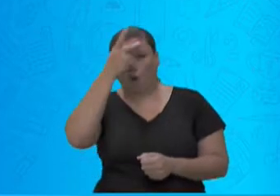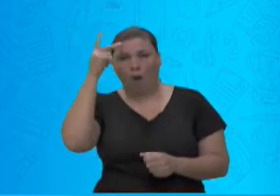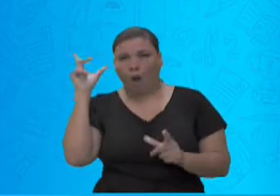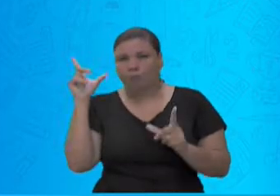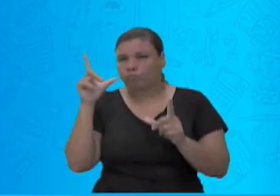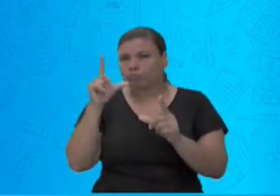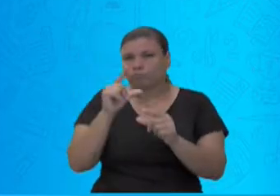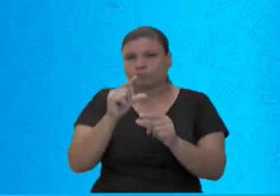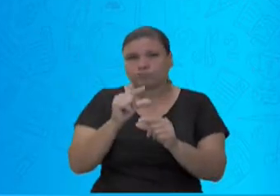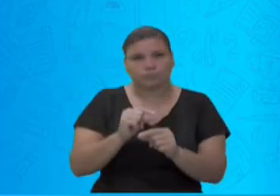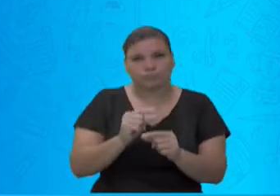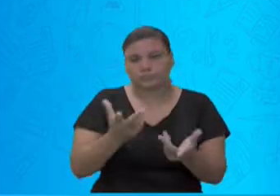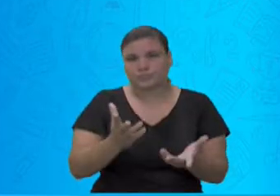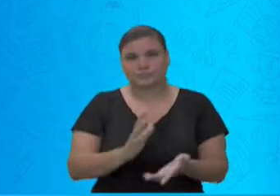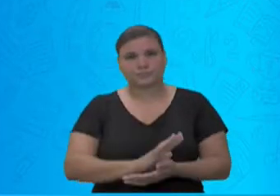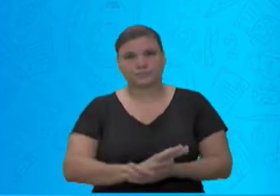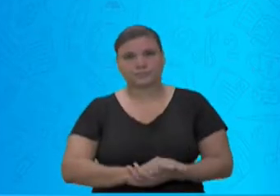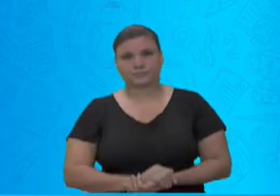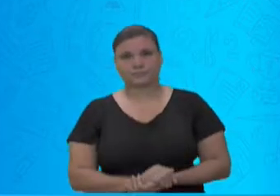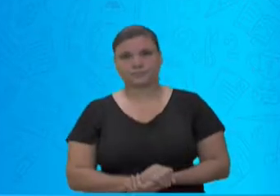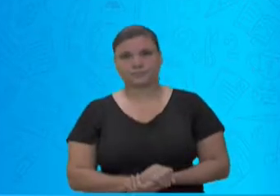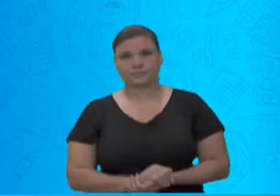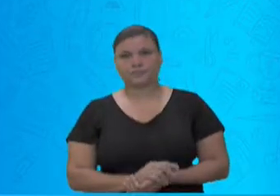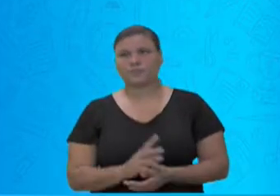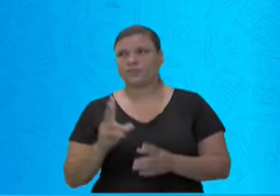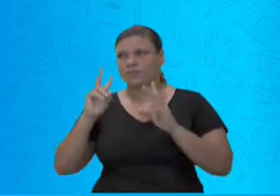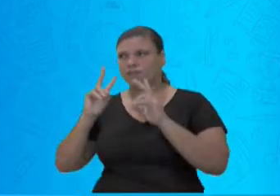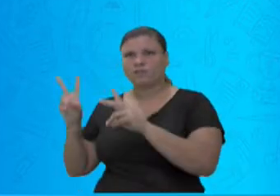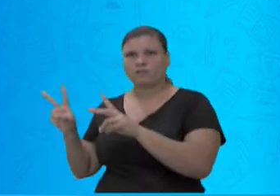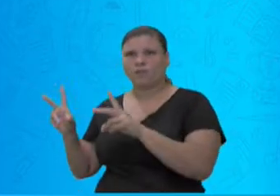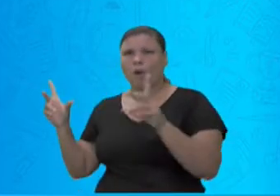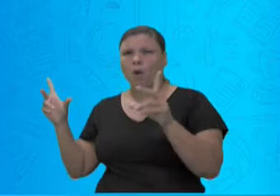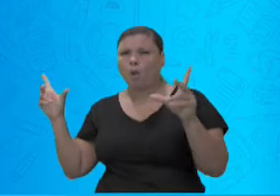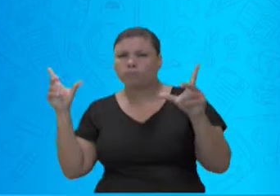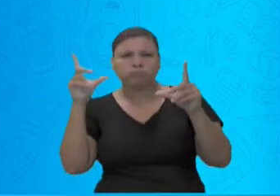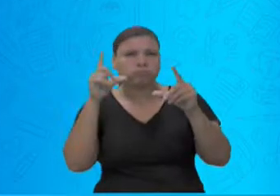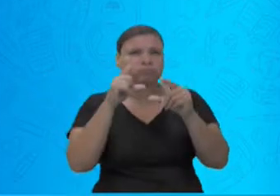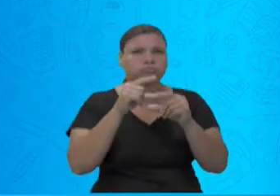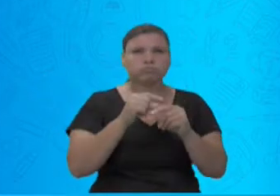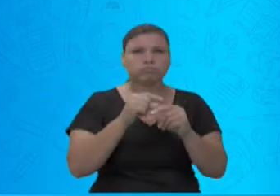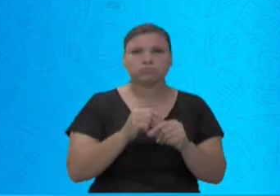Poucas. Tá vendo a flexão? S, S.